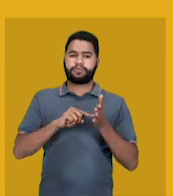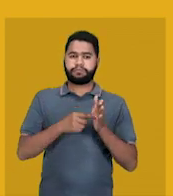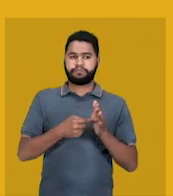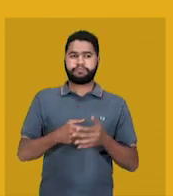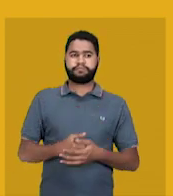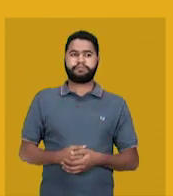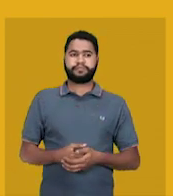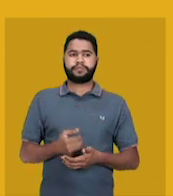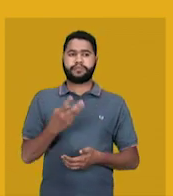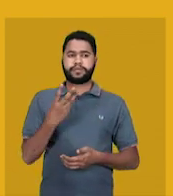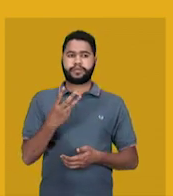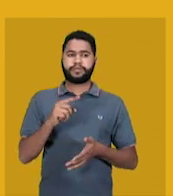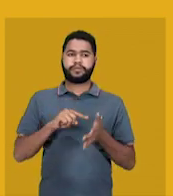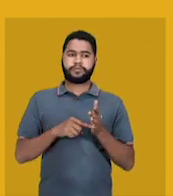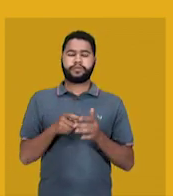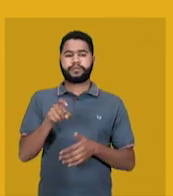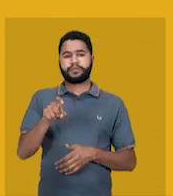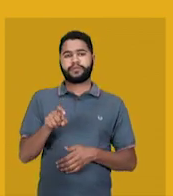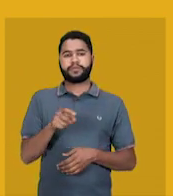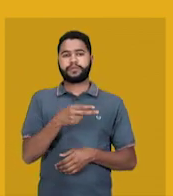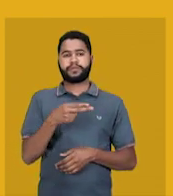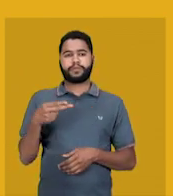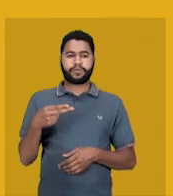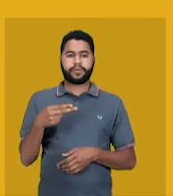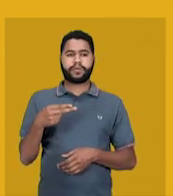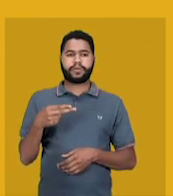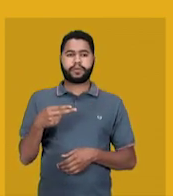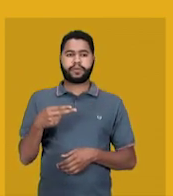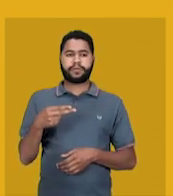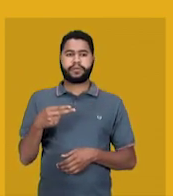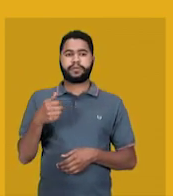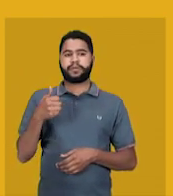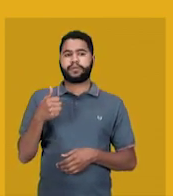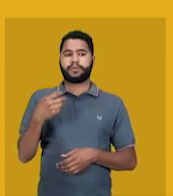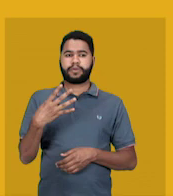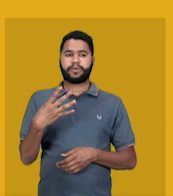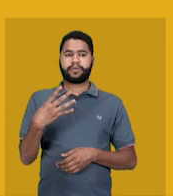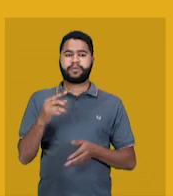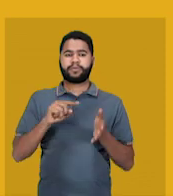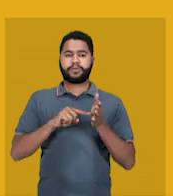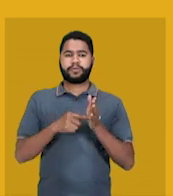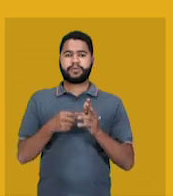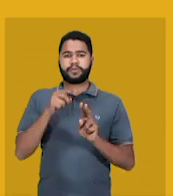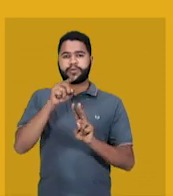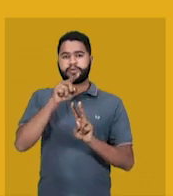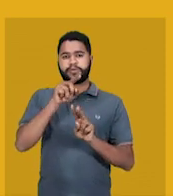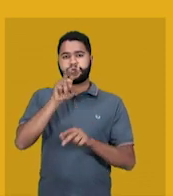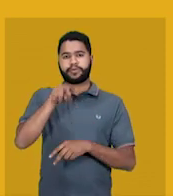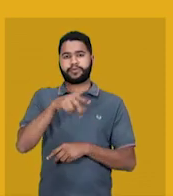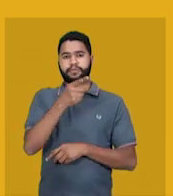três vezes x igual a 14 XP